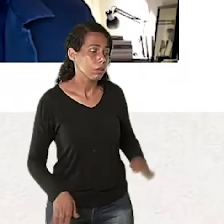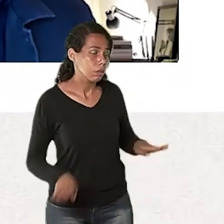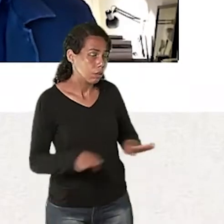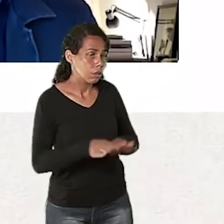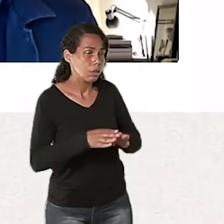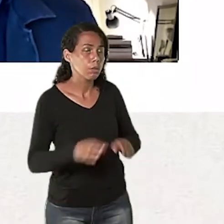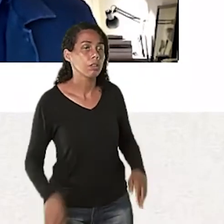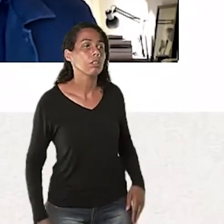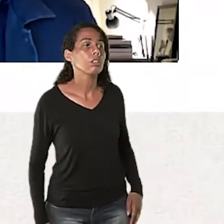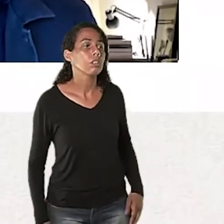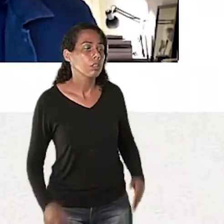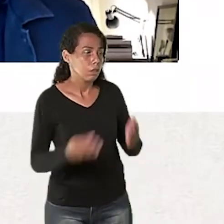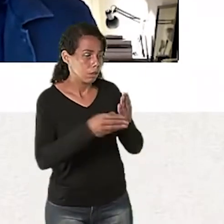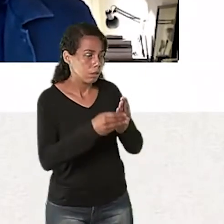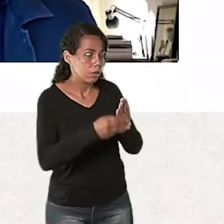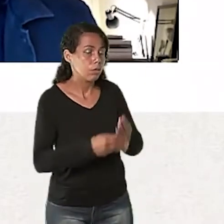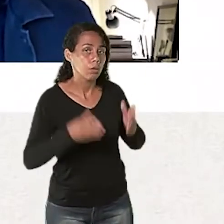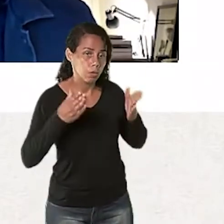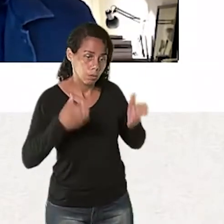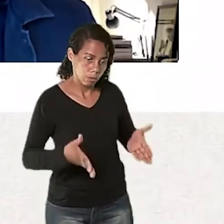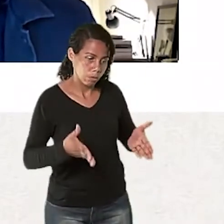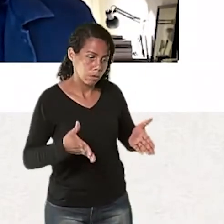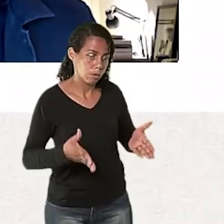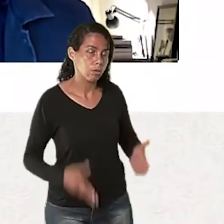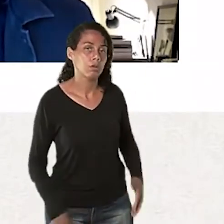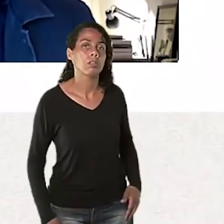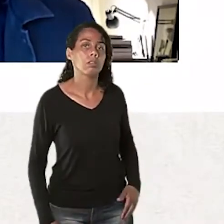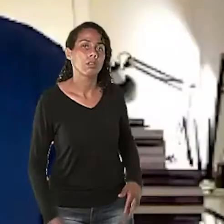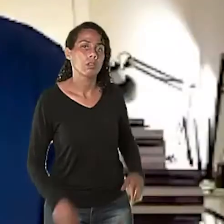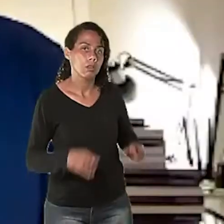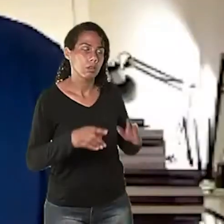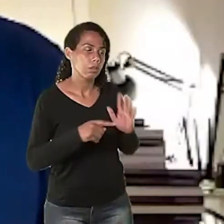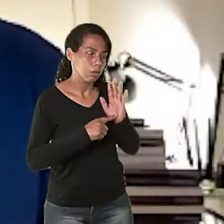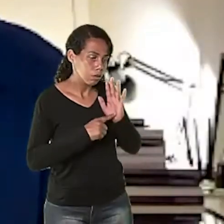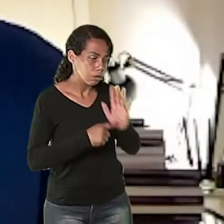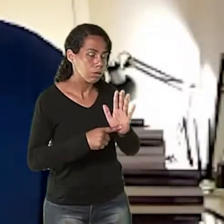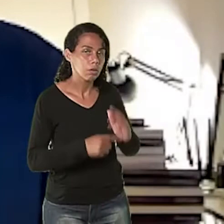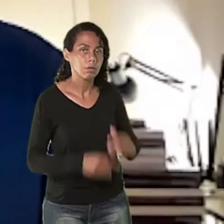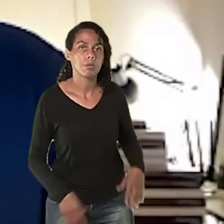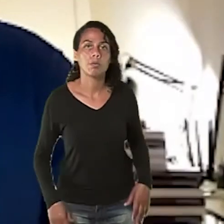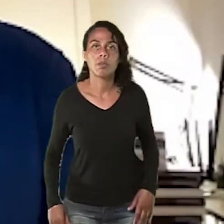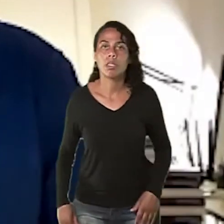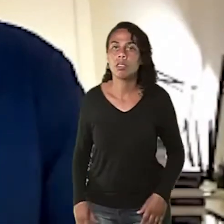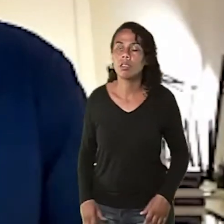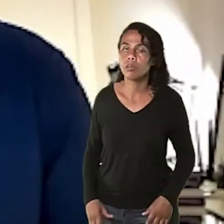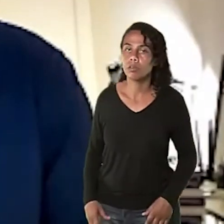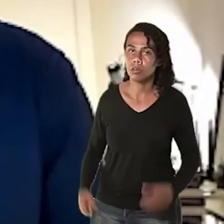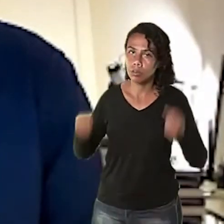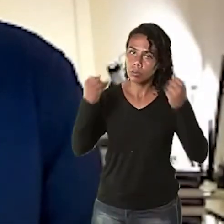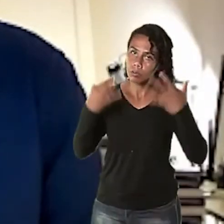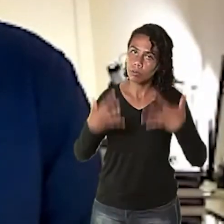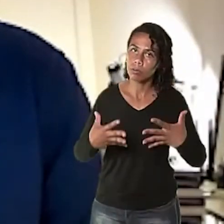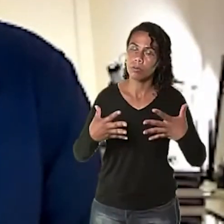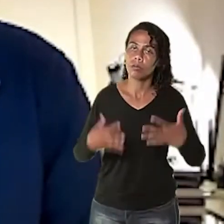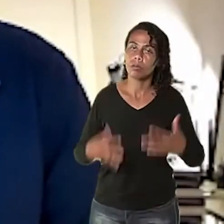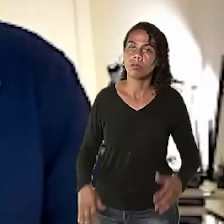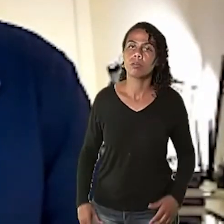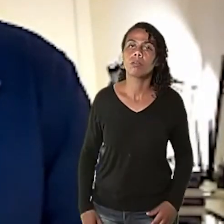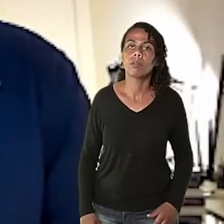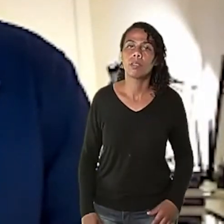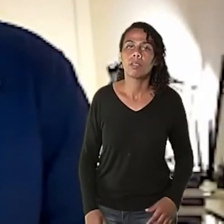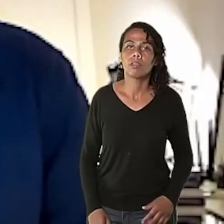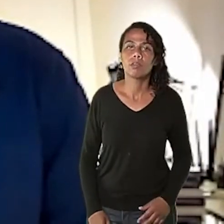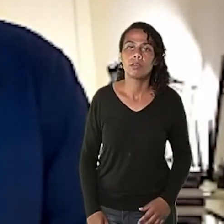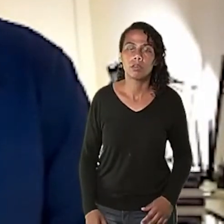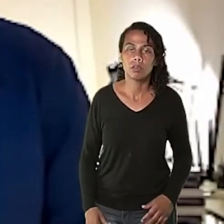A principal diferença é espacial, né? Aquele primeiro livro de crônicas, a grande maioria das crônicas eram sobre o Rio de Janeiro, se